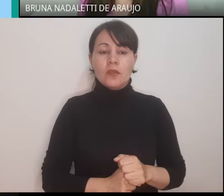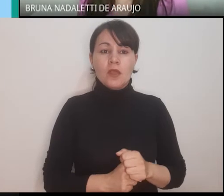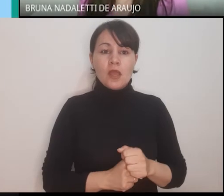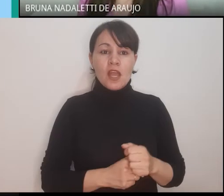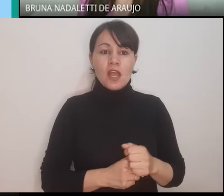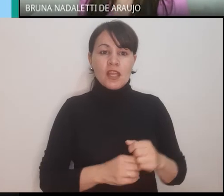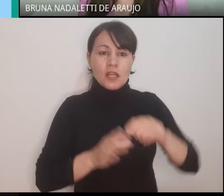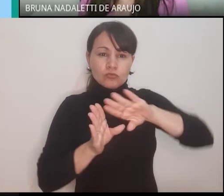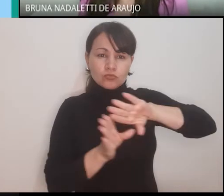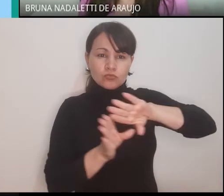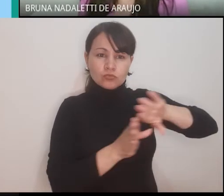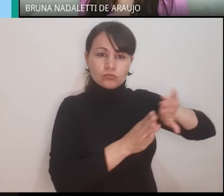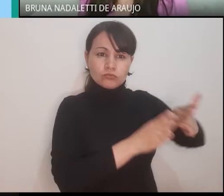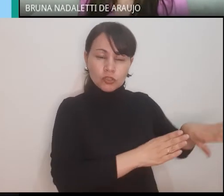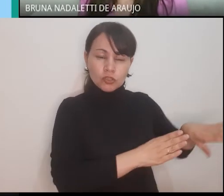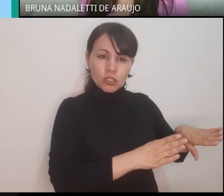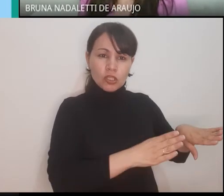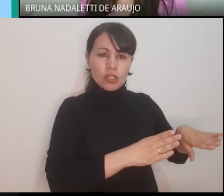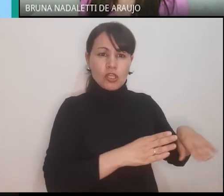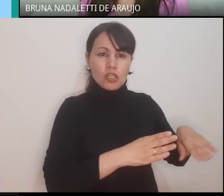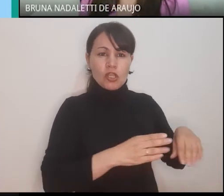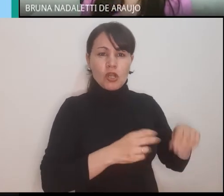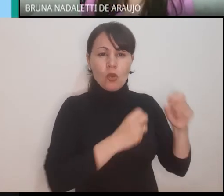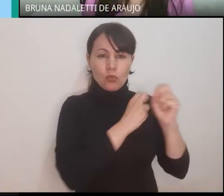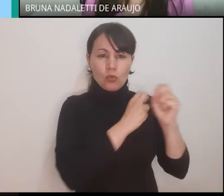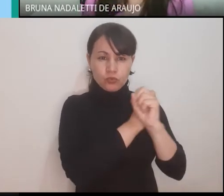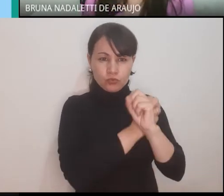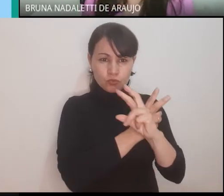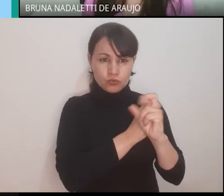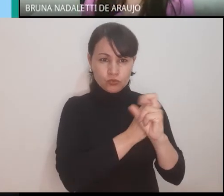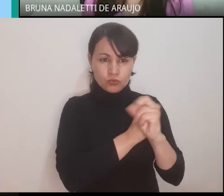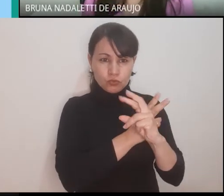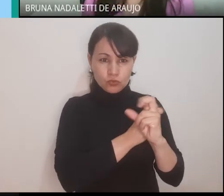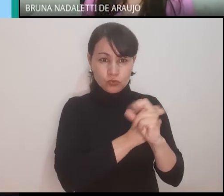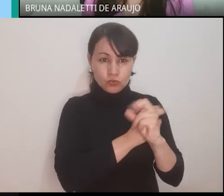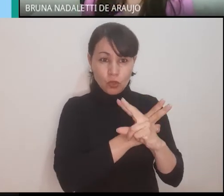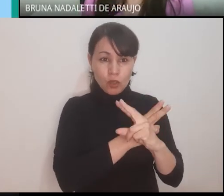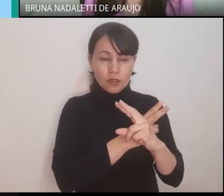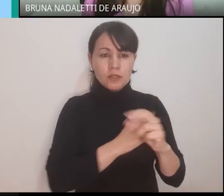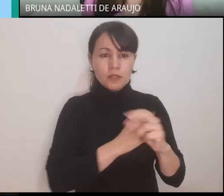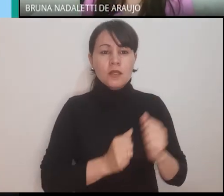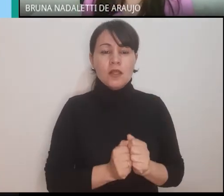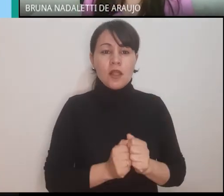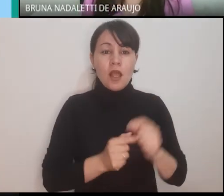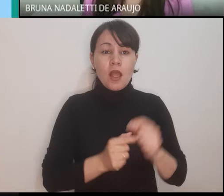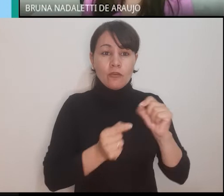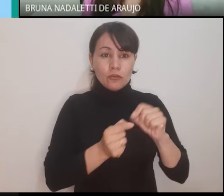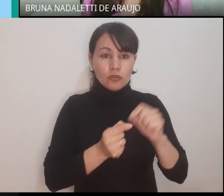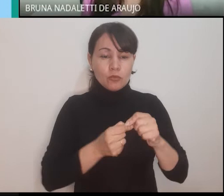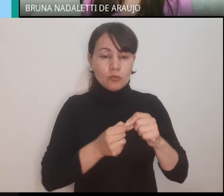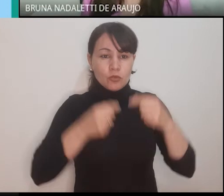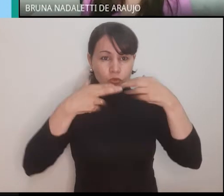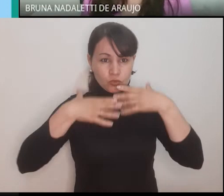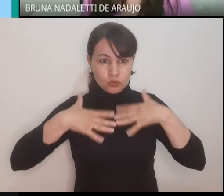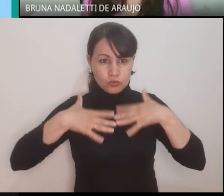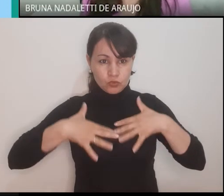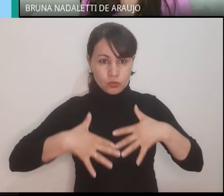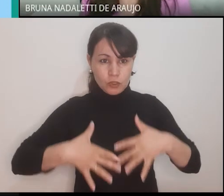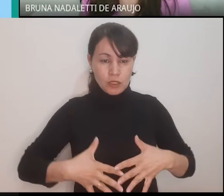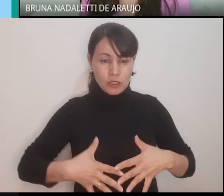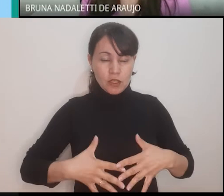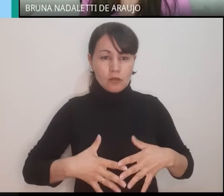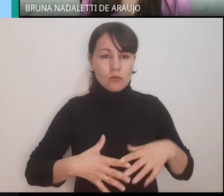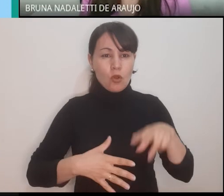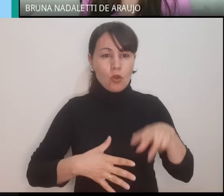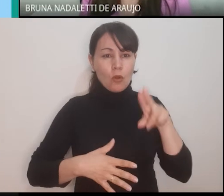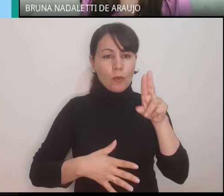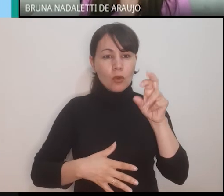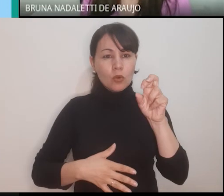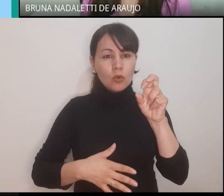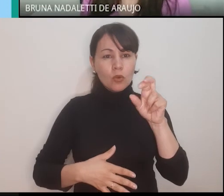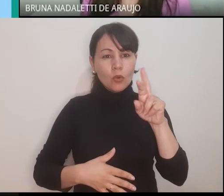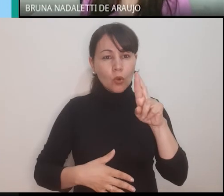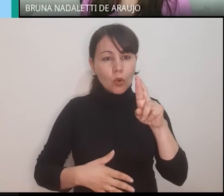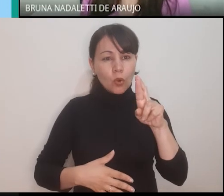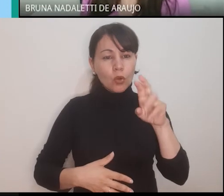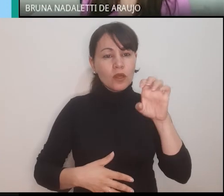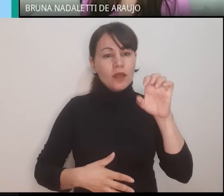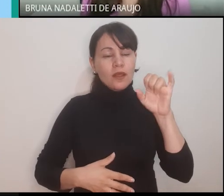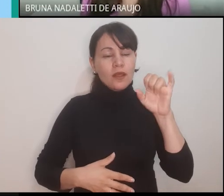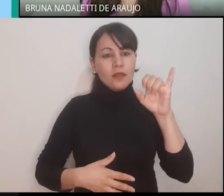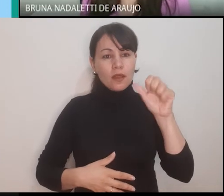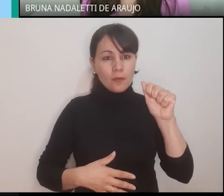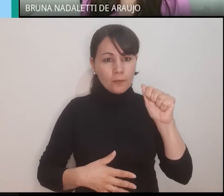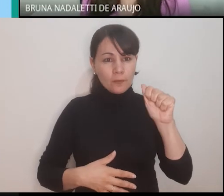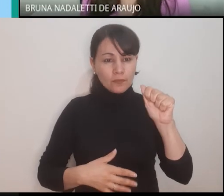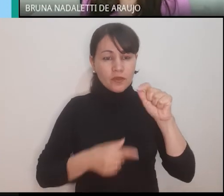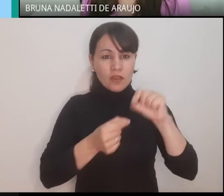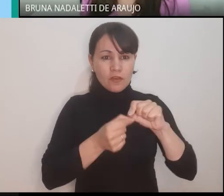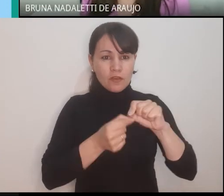eliminam substâncias tóxicas produzidas pelo nosso organismo, como a ureia, por exemplo. Eles